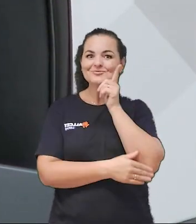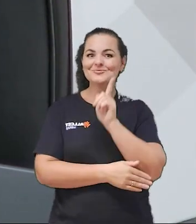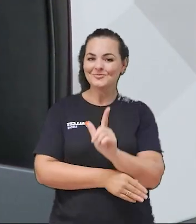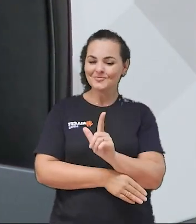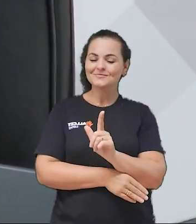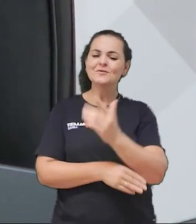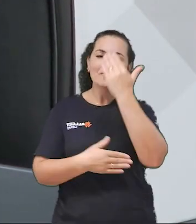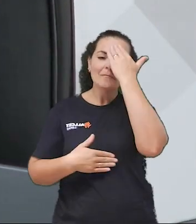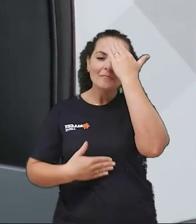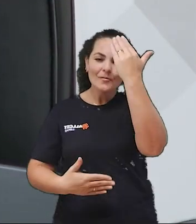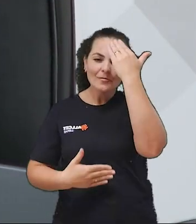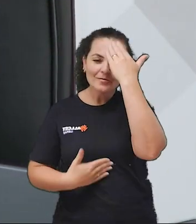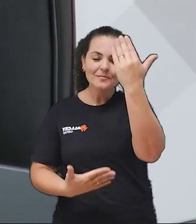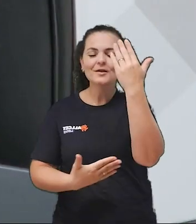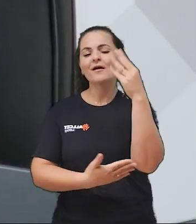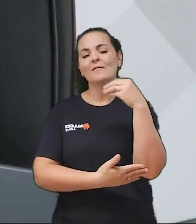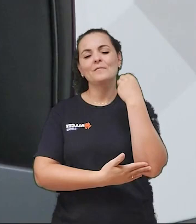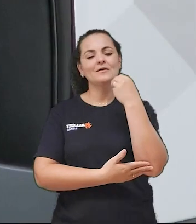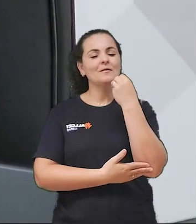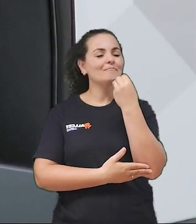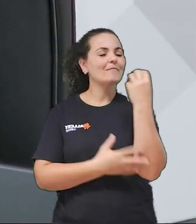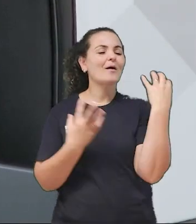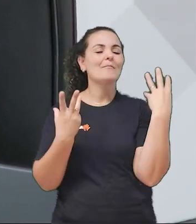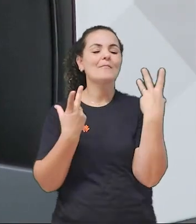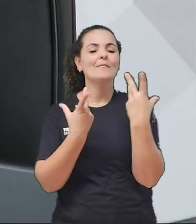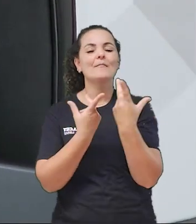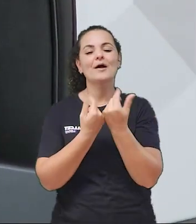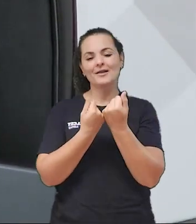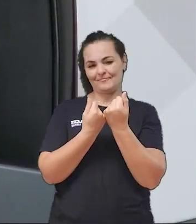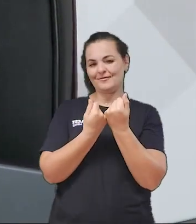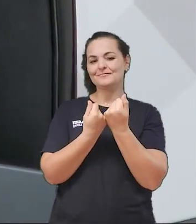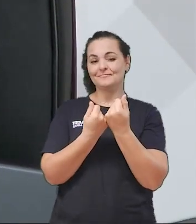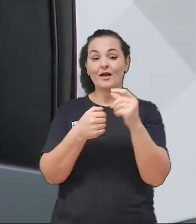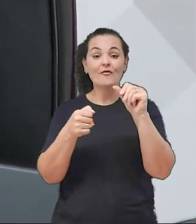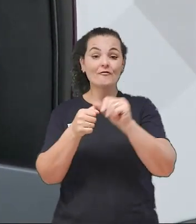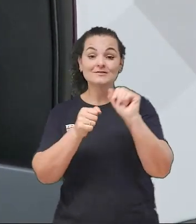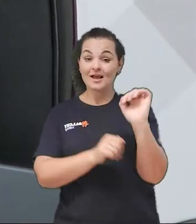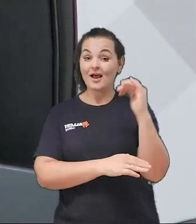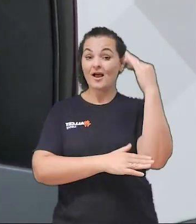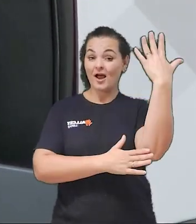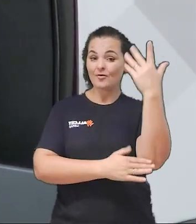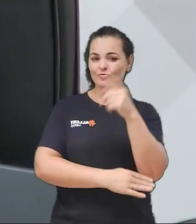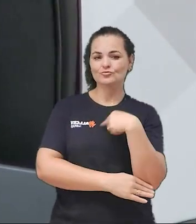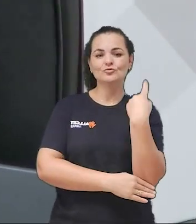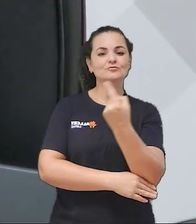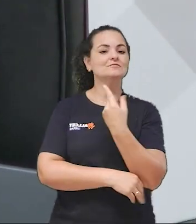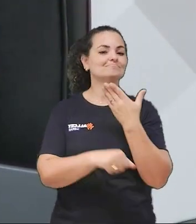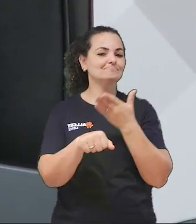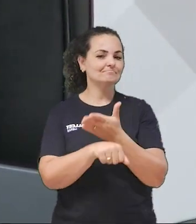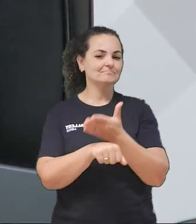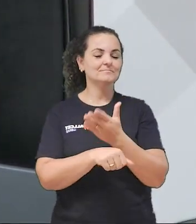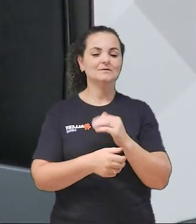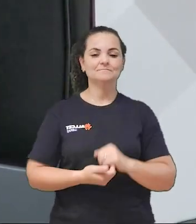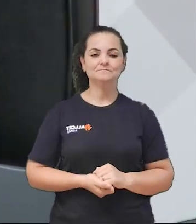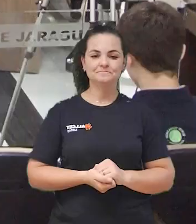foi uma experiência incrível muito obrigada por ter feito isso